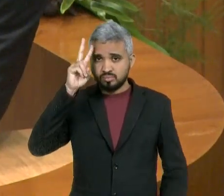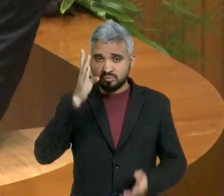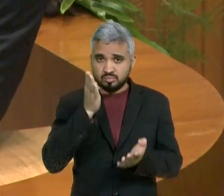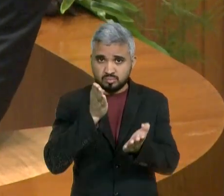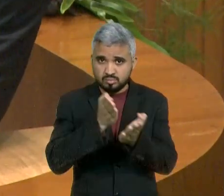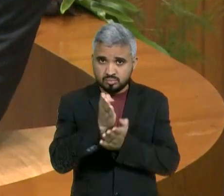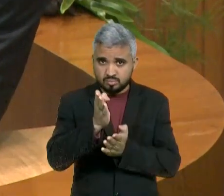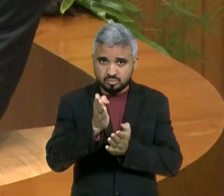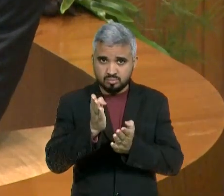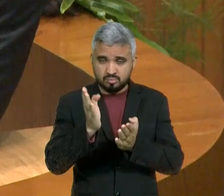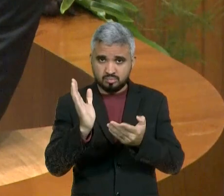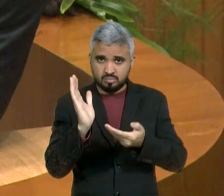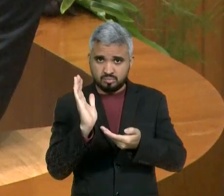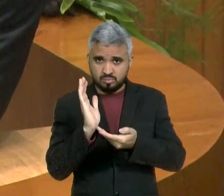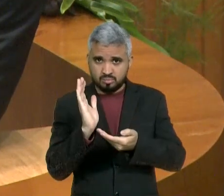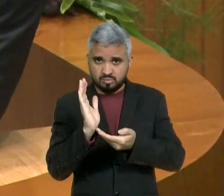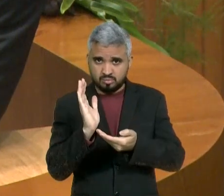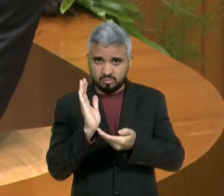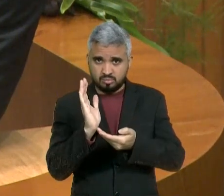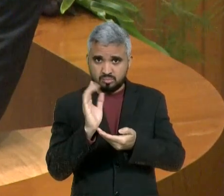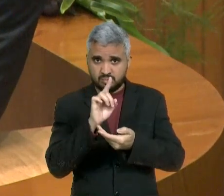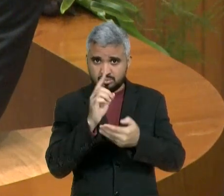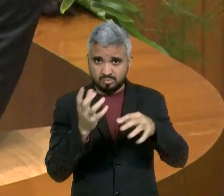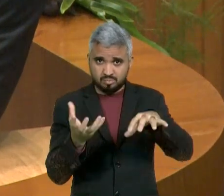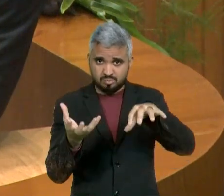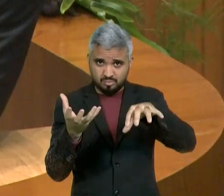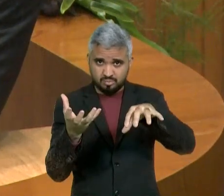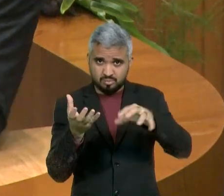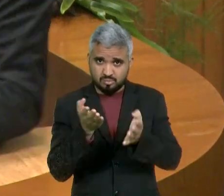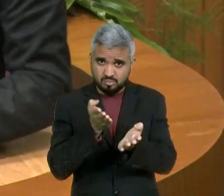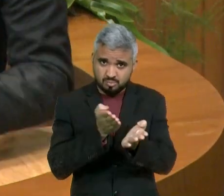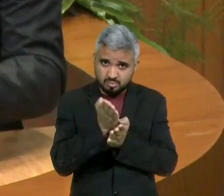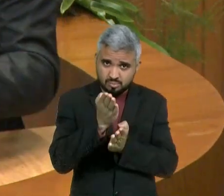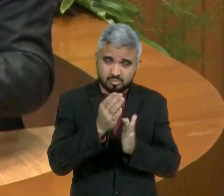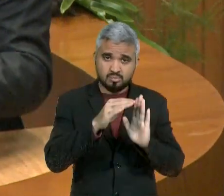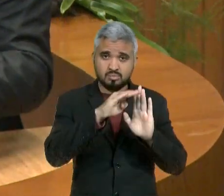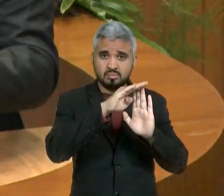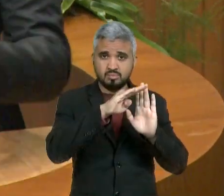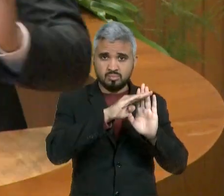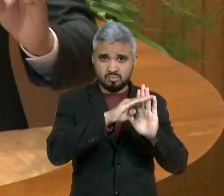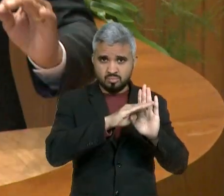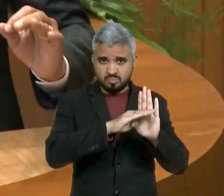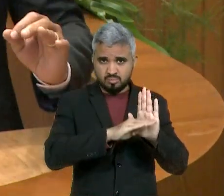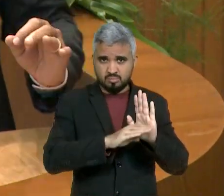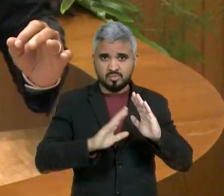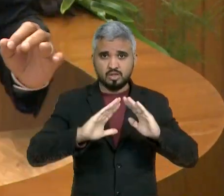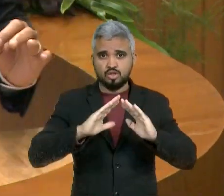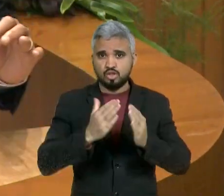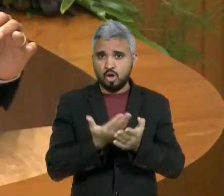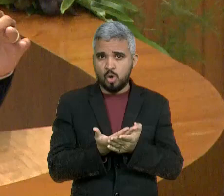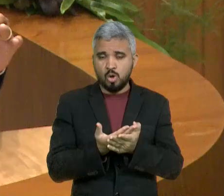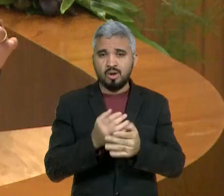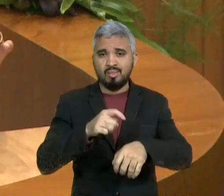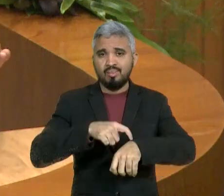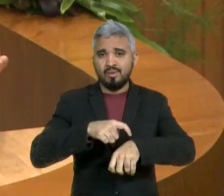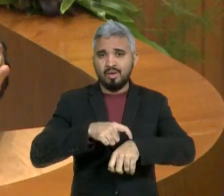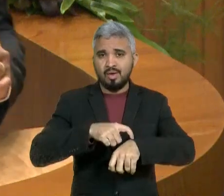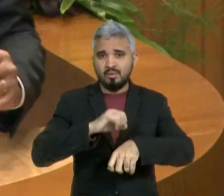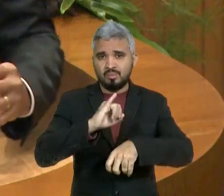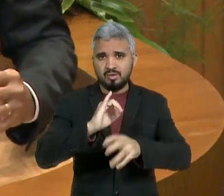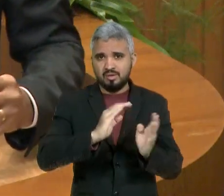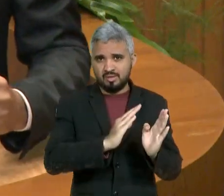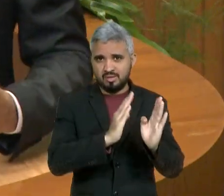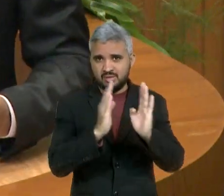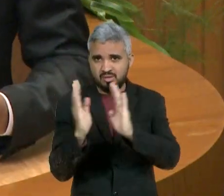Federal, aprovado no Congresso Nacional, que é o programa Escola em Tempo Integral. O